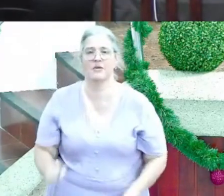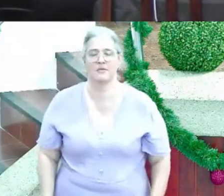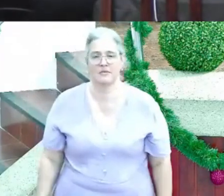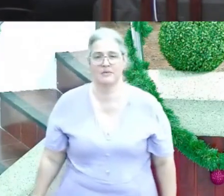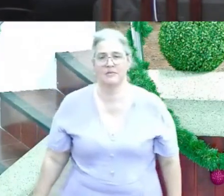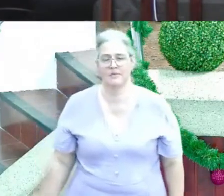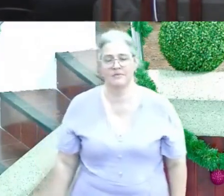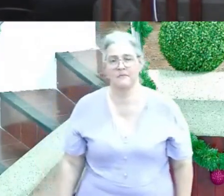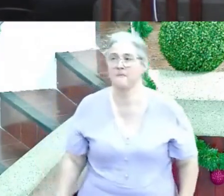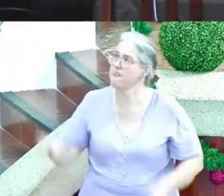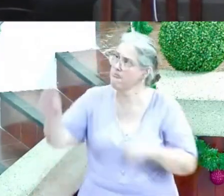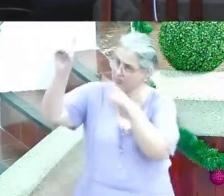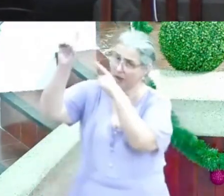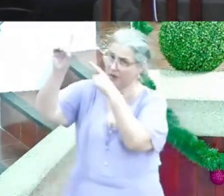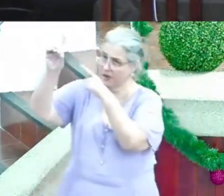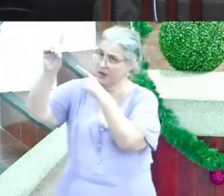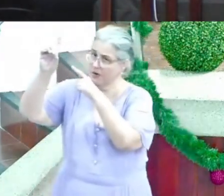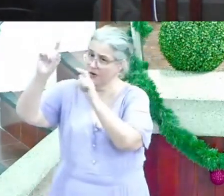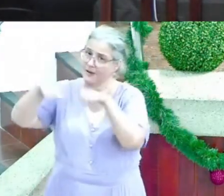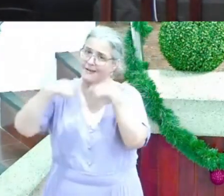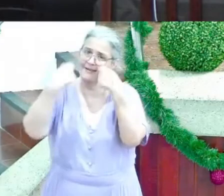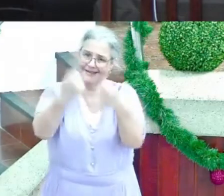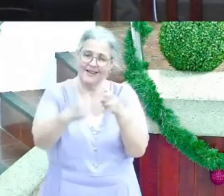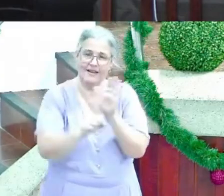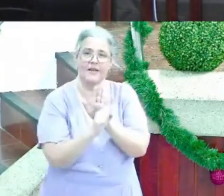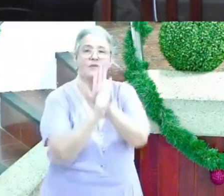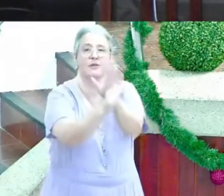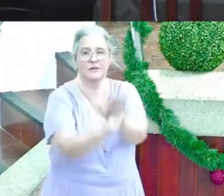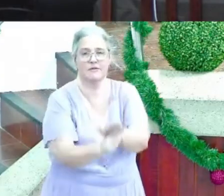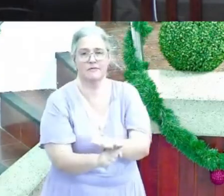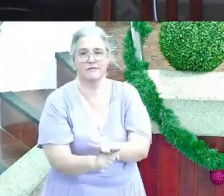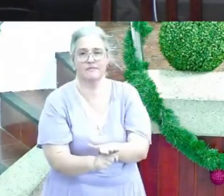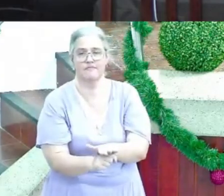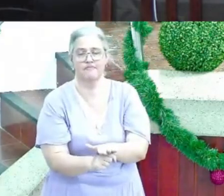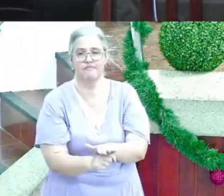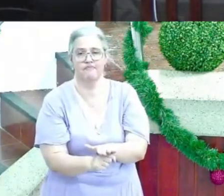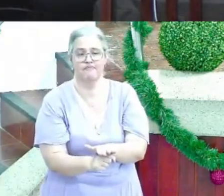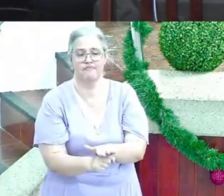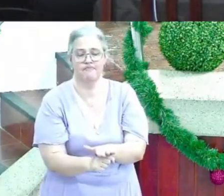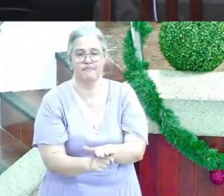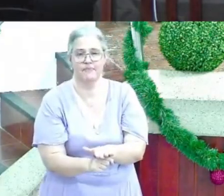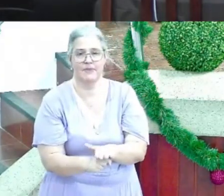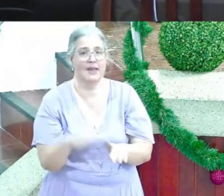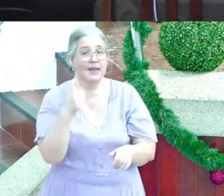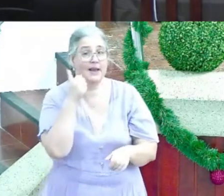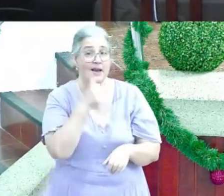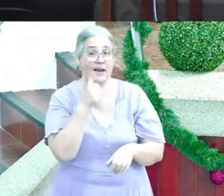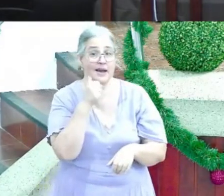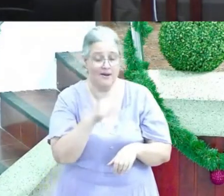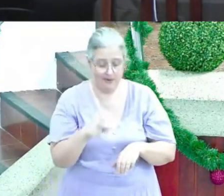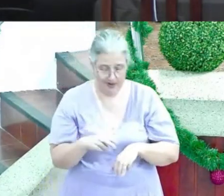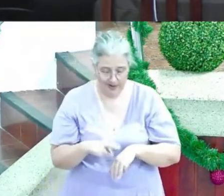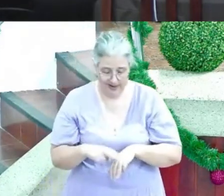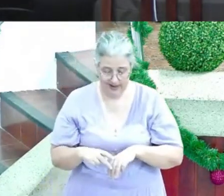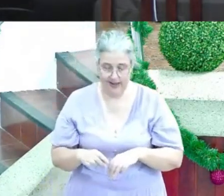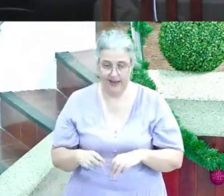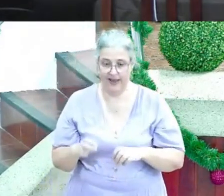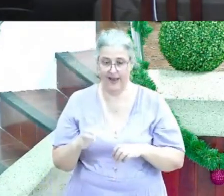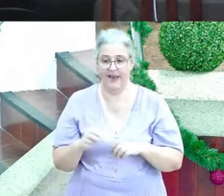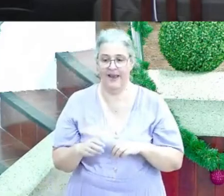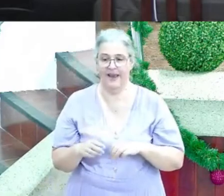Senhor mesmo vos dará um sinal. E eis que a virgem conceberá e dará à luz um